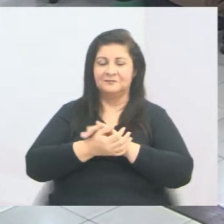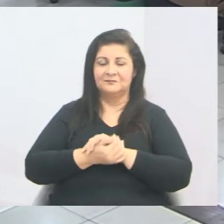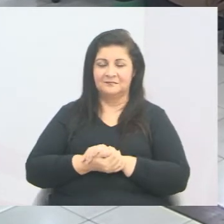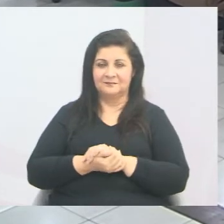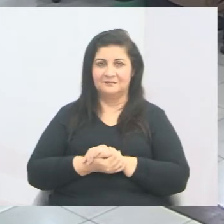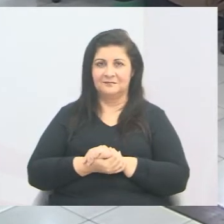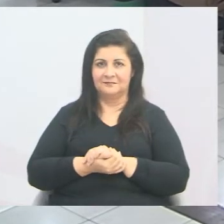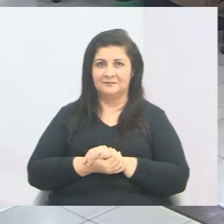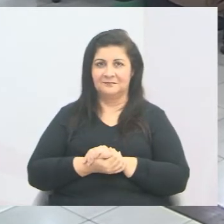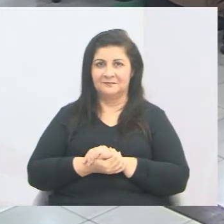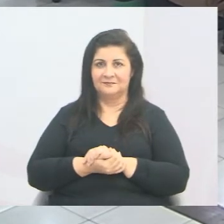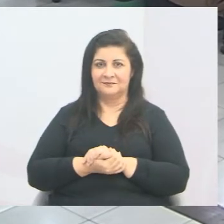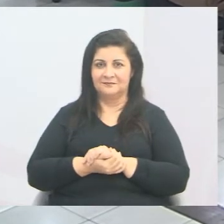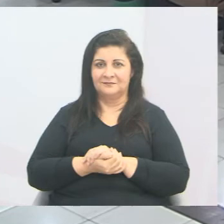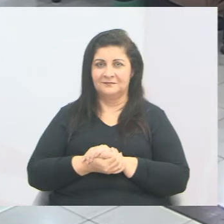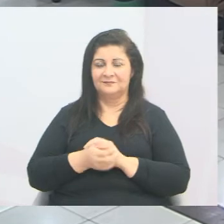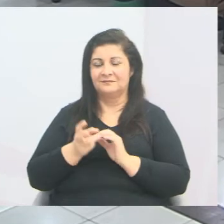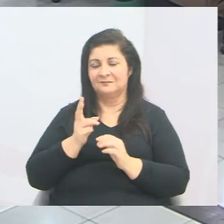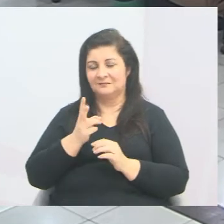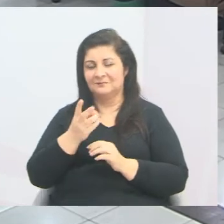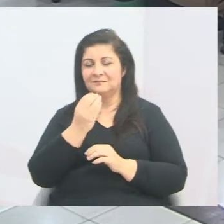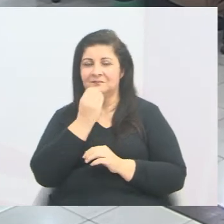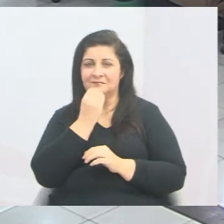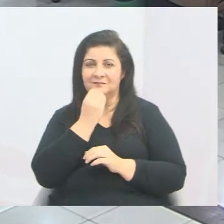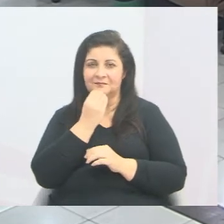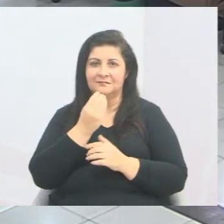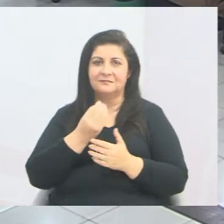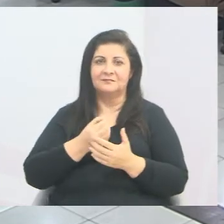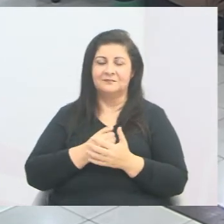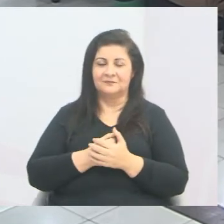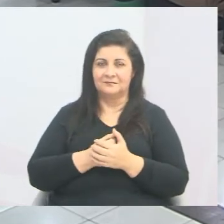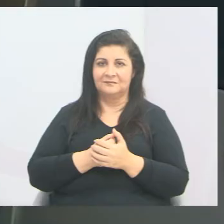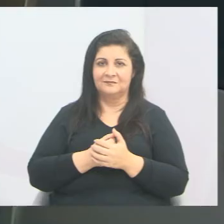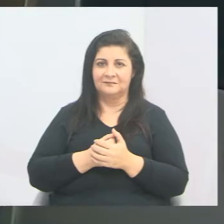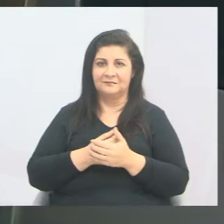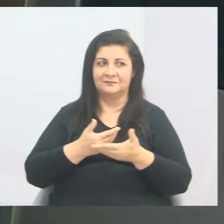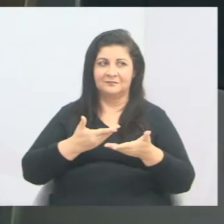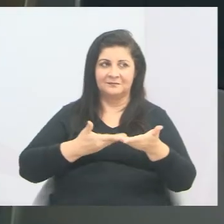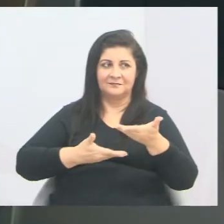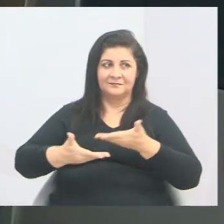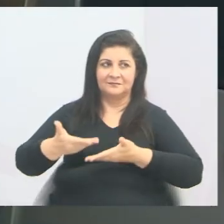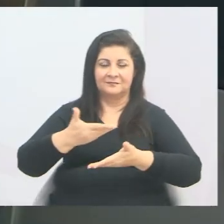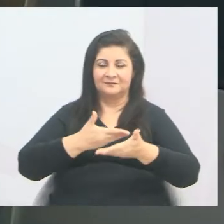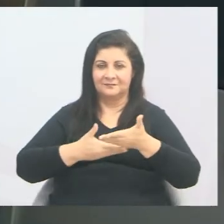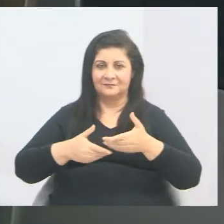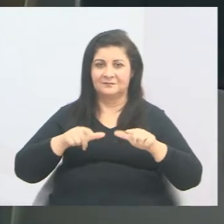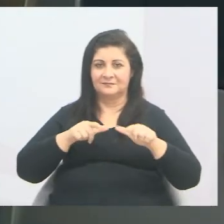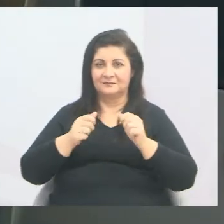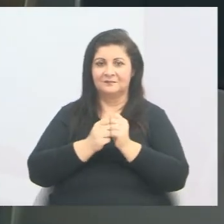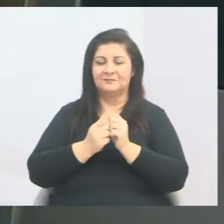A gente sempre teve a oportunidade de convivermos muito próximos e aprender com